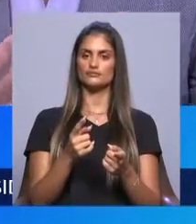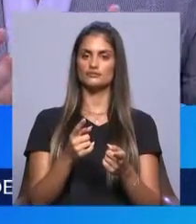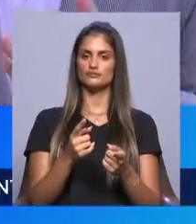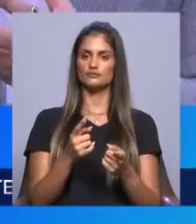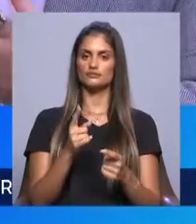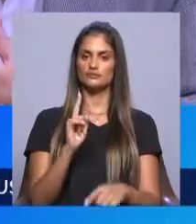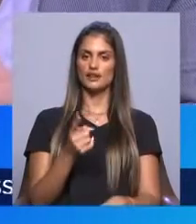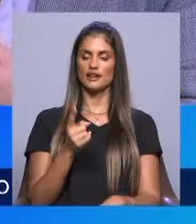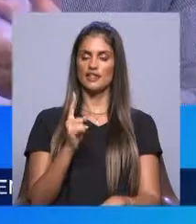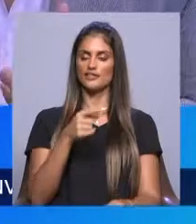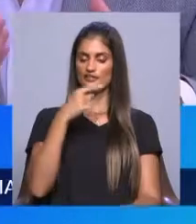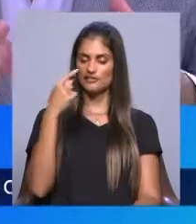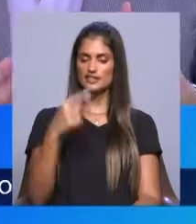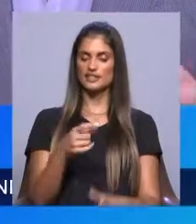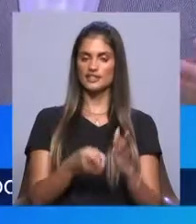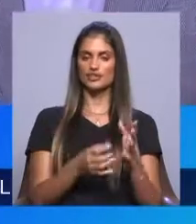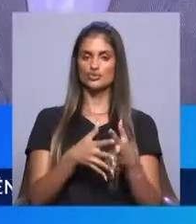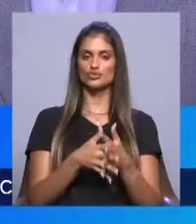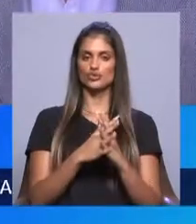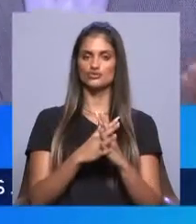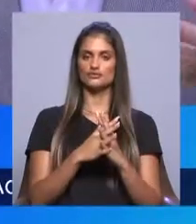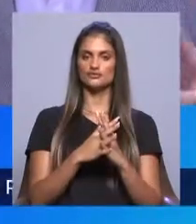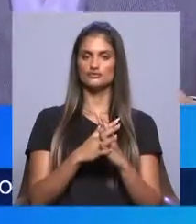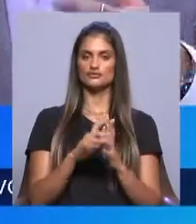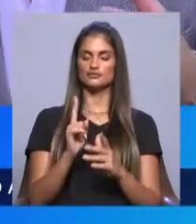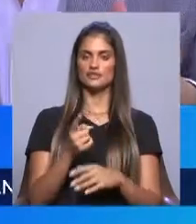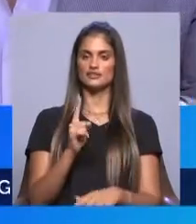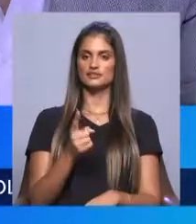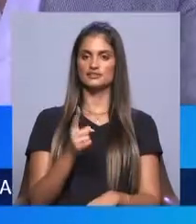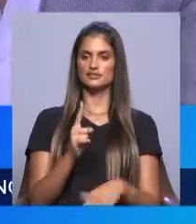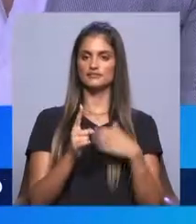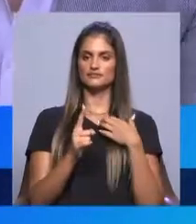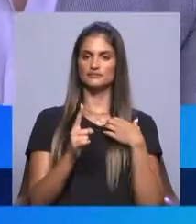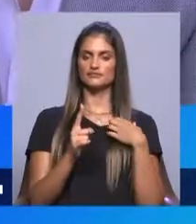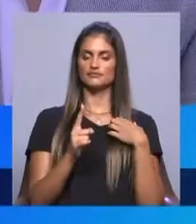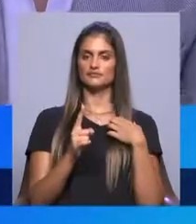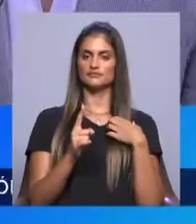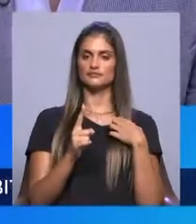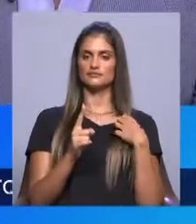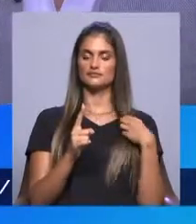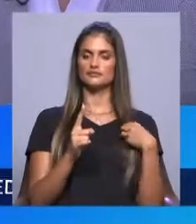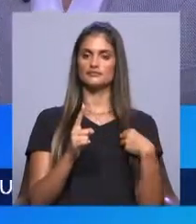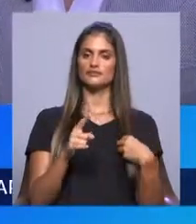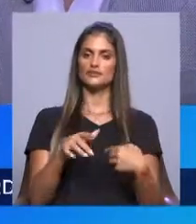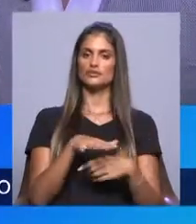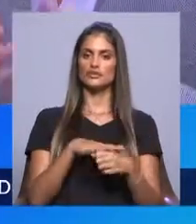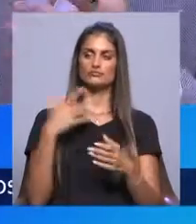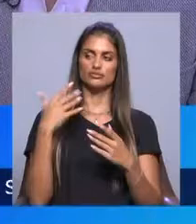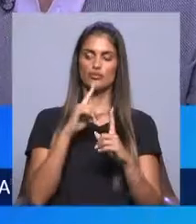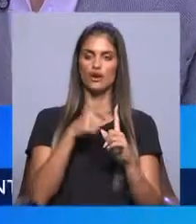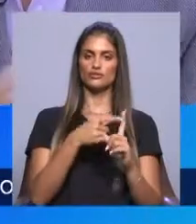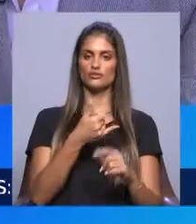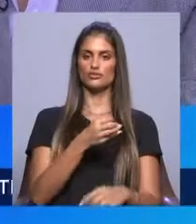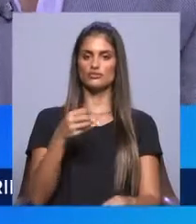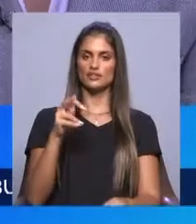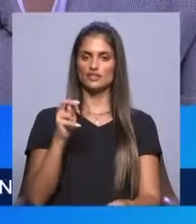era muito difícil criar estruturas com essa massa absolutamente gigantesca. E, portanto, desde 2003 que isto tem sido um